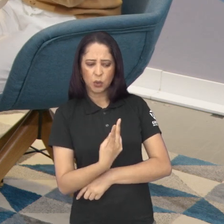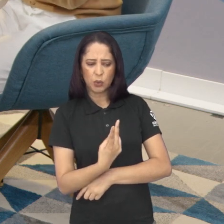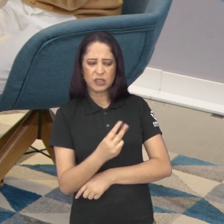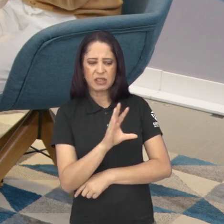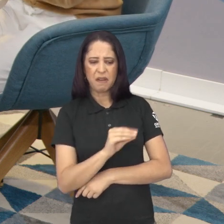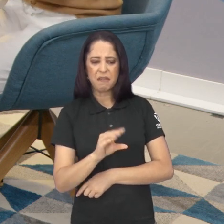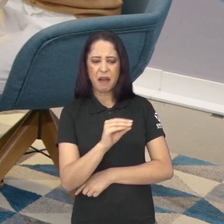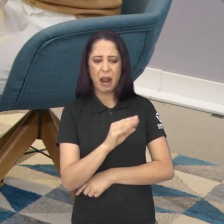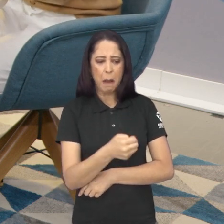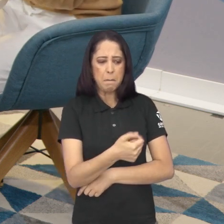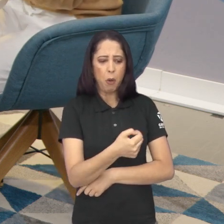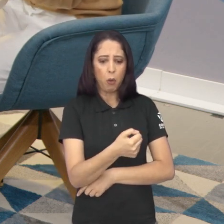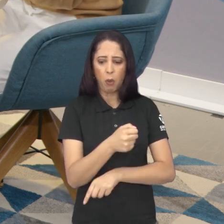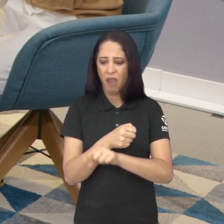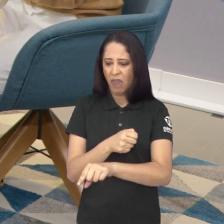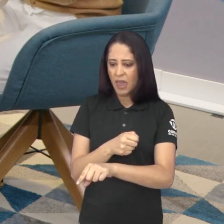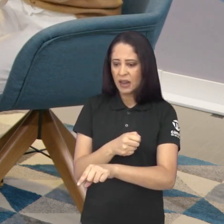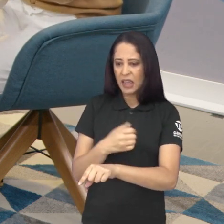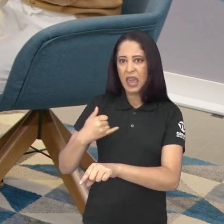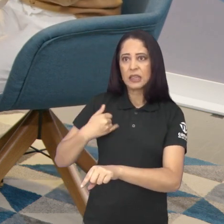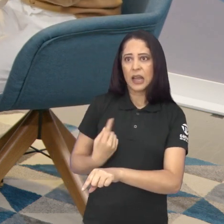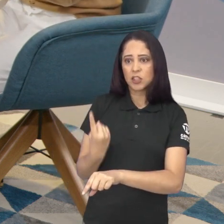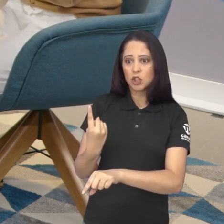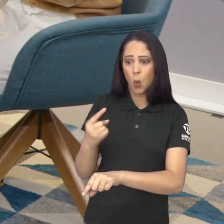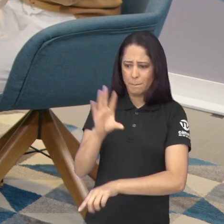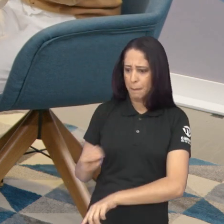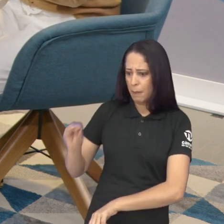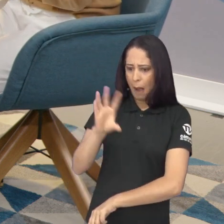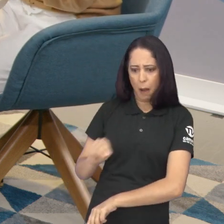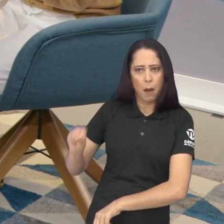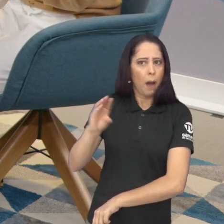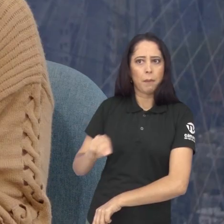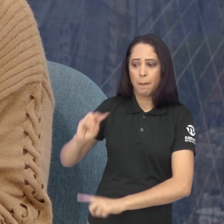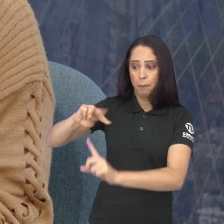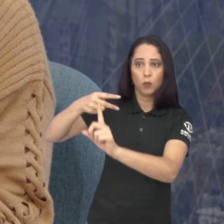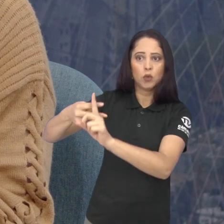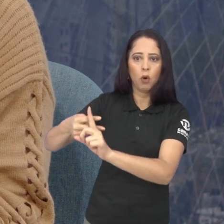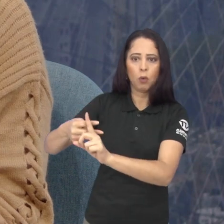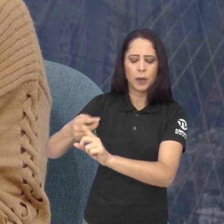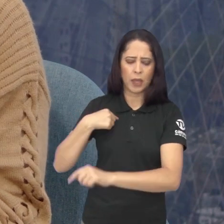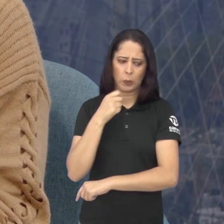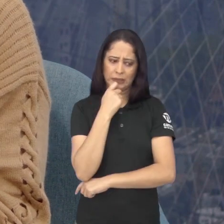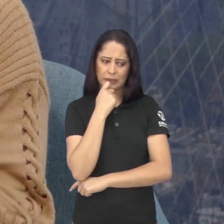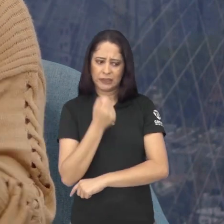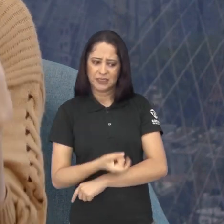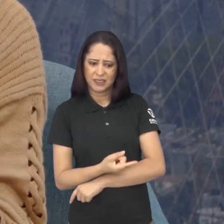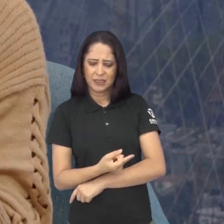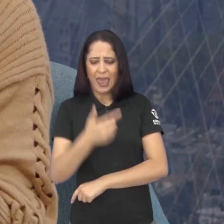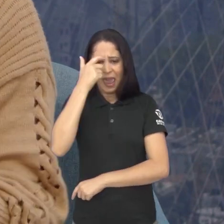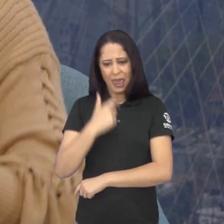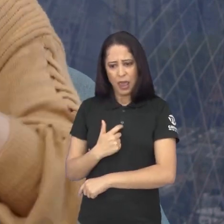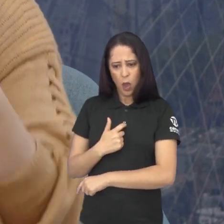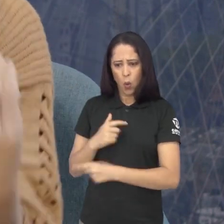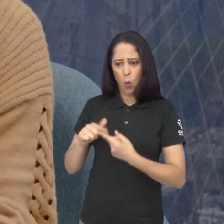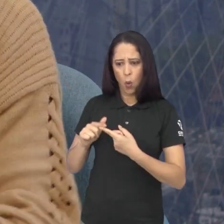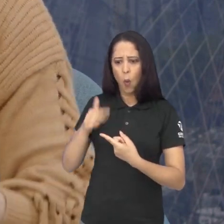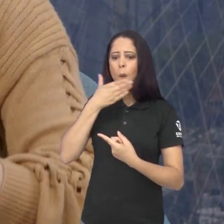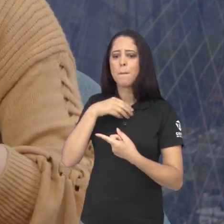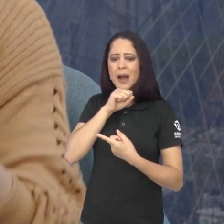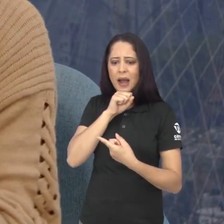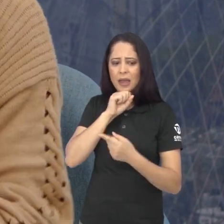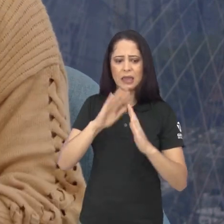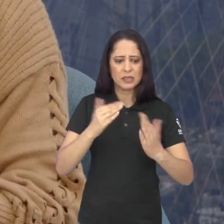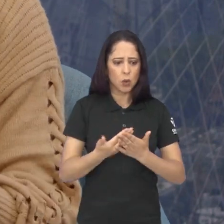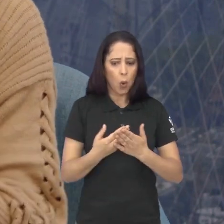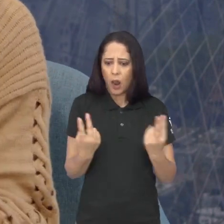falava 3 palavras e o irmão de 1 ano e 2 meses já falava mais do que ele. Falei assim, poxa vida, o mesmo pai, a mesma mãe, a mesma escola, a